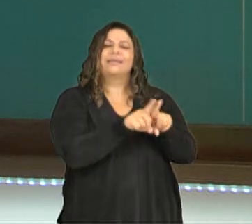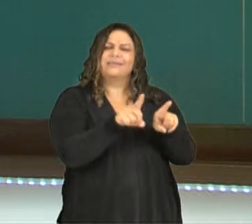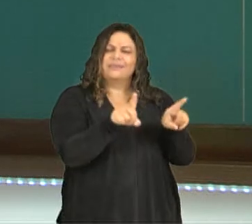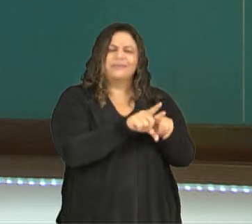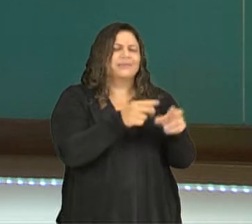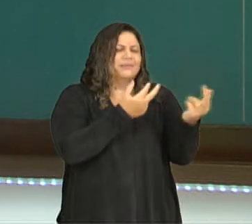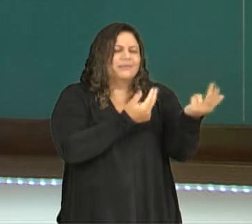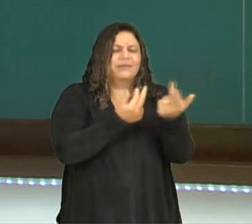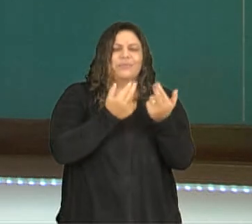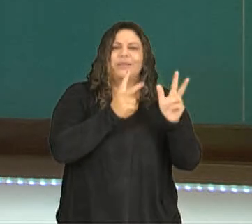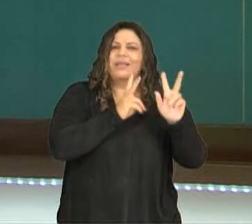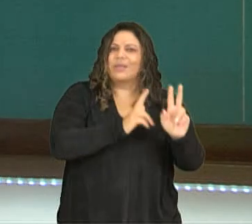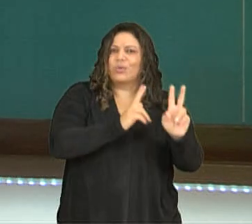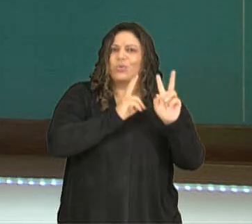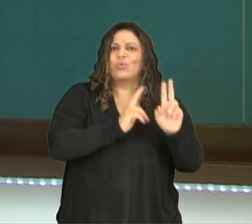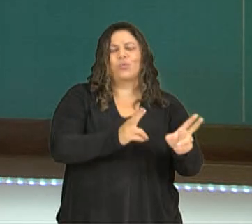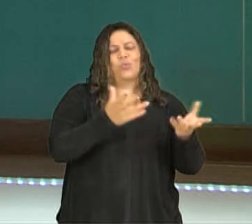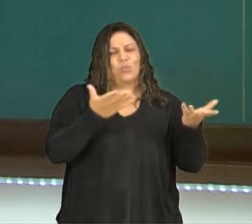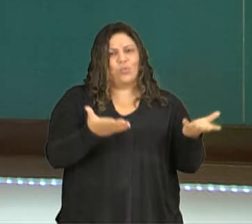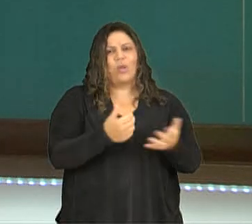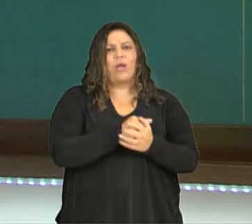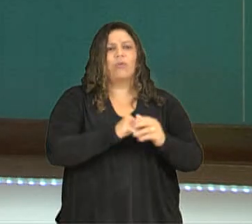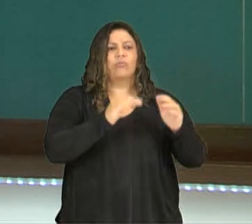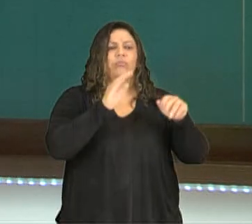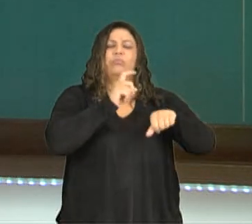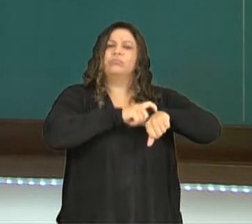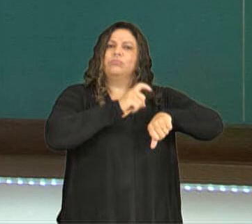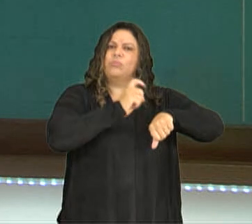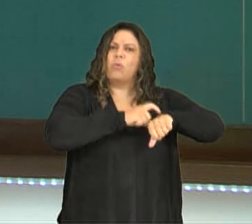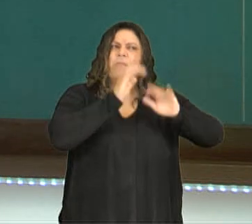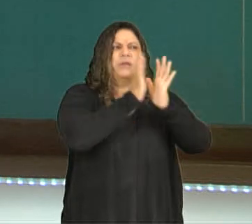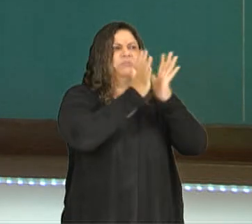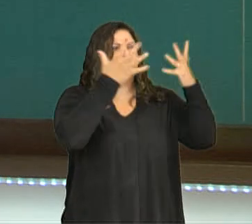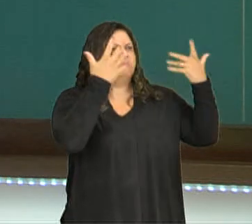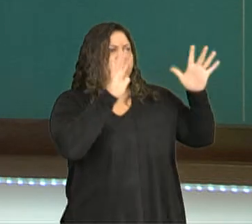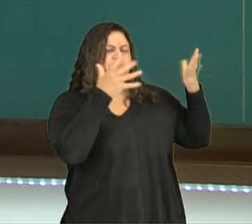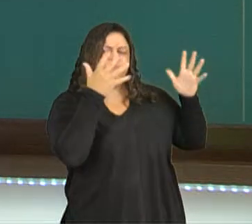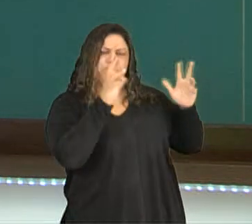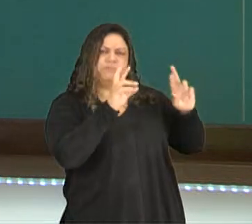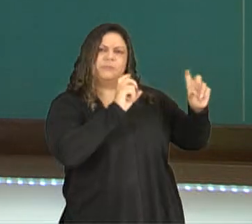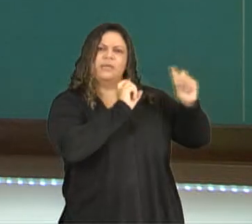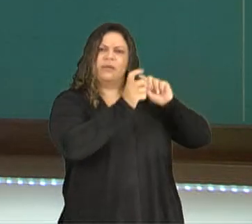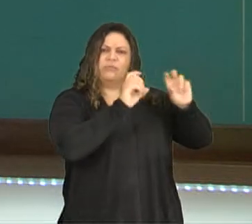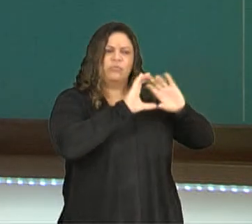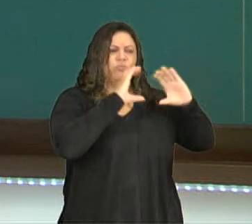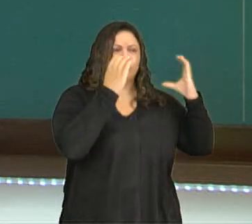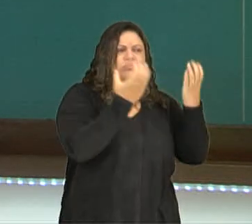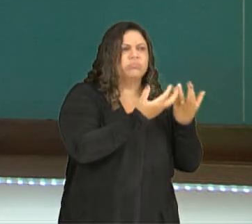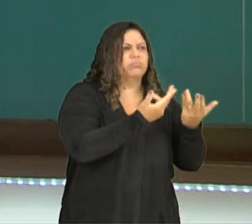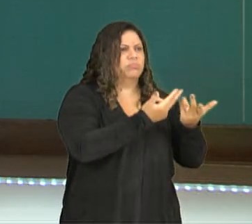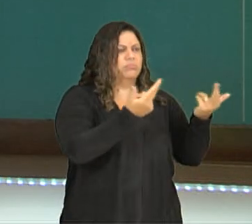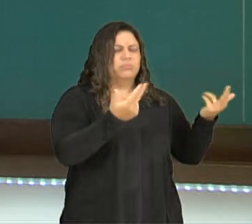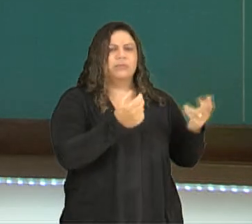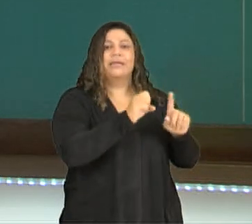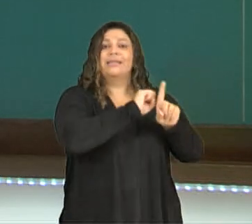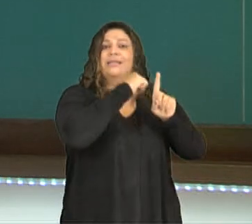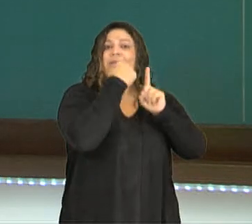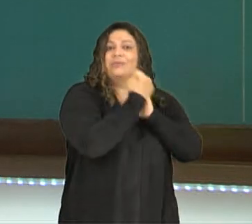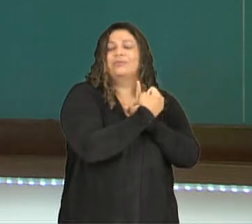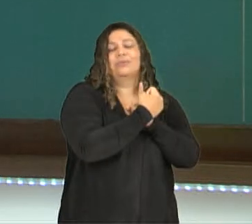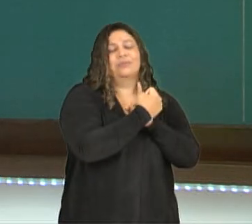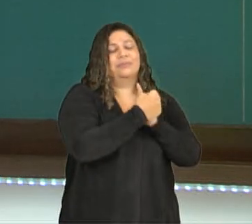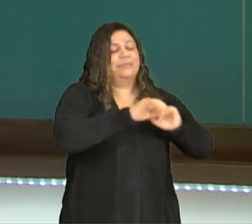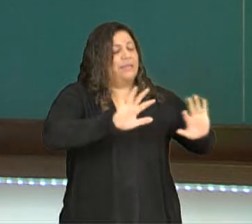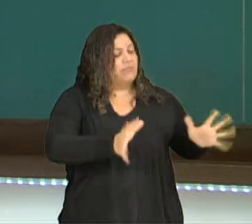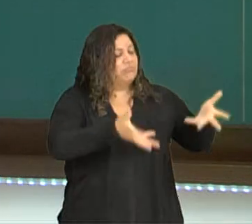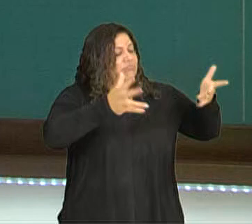valsa. Então eles usam nesses momentos de celebração, de confraternização, uma dança que na sociedade deles é muito